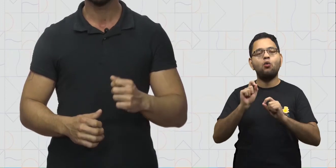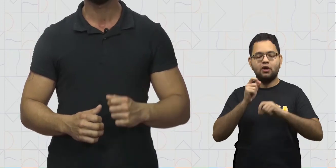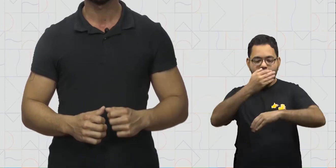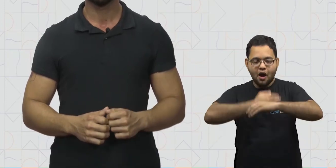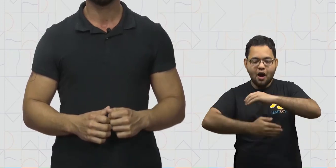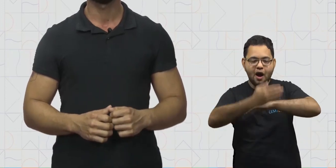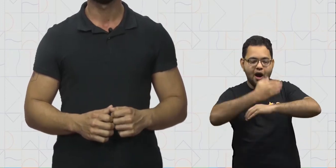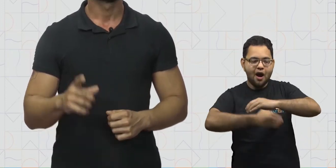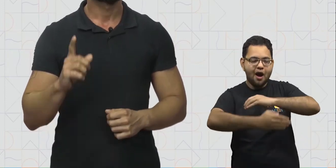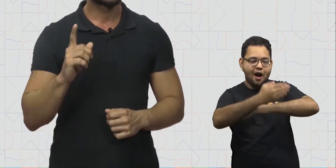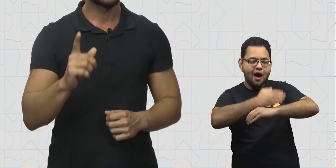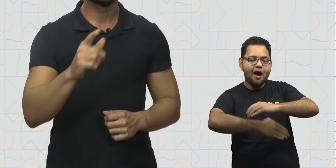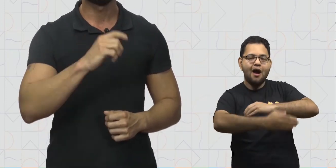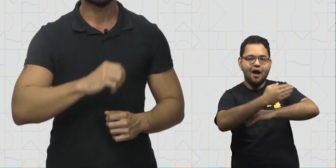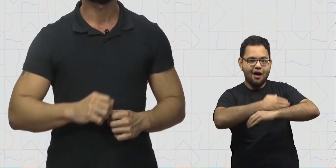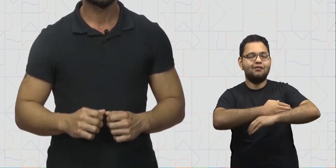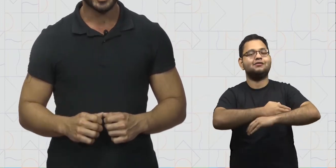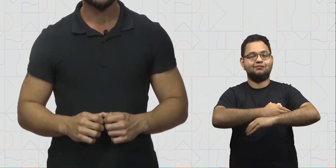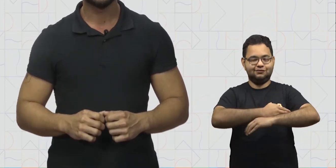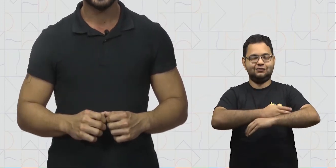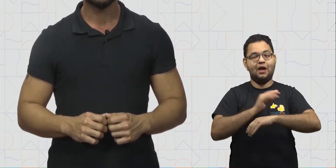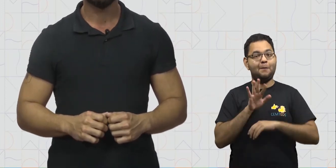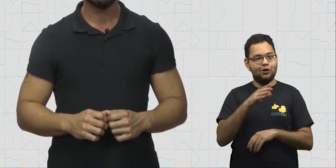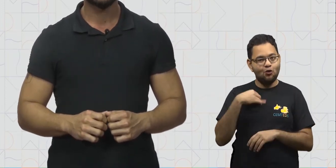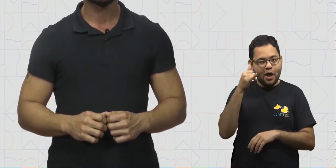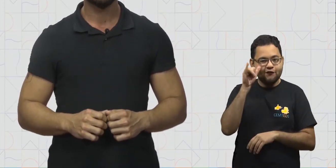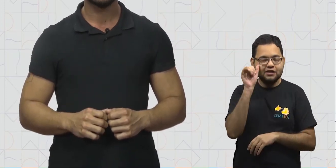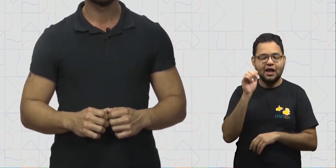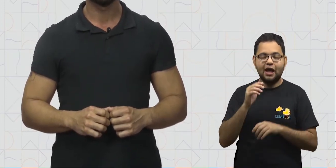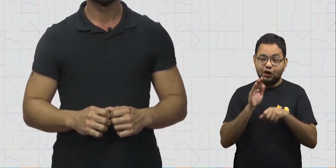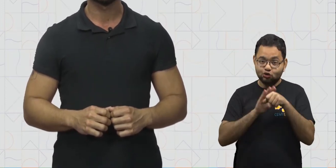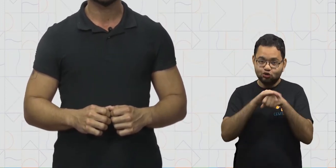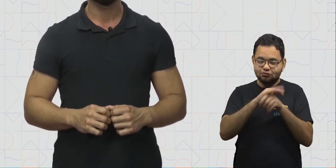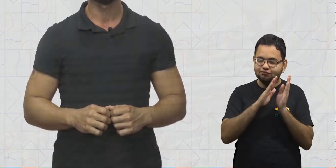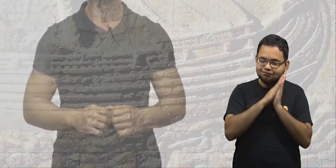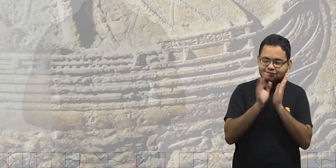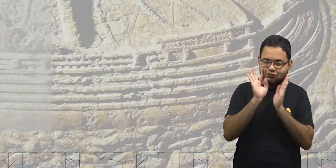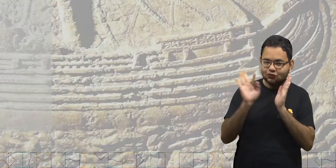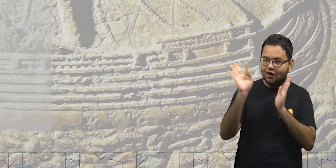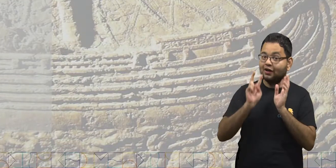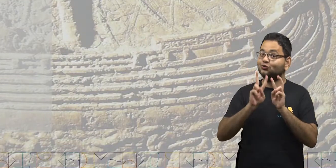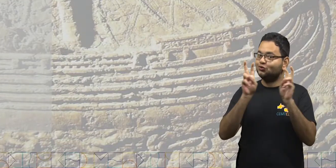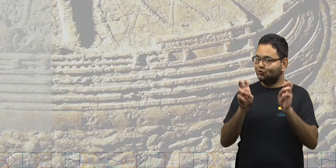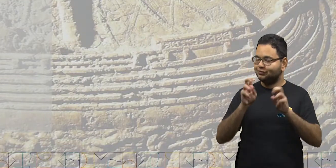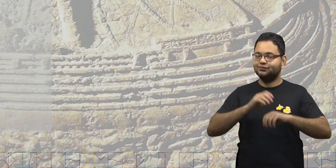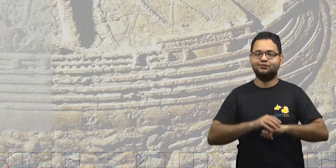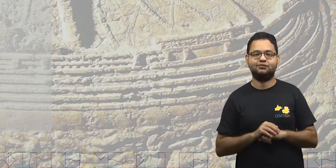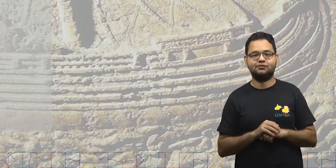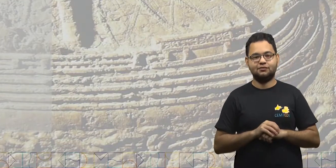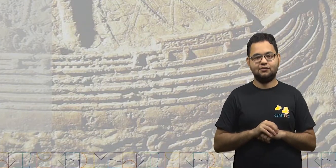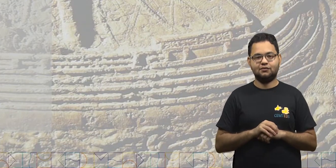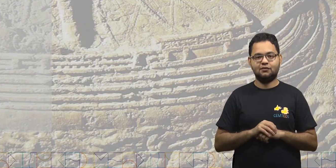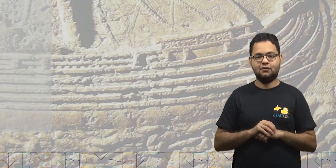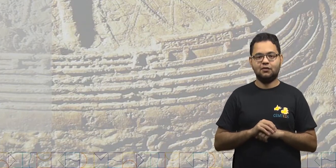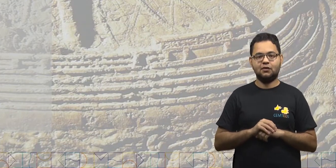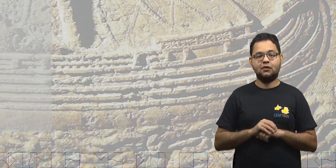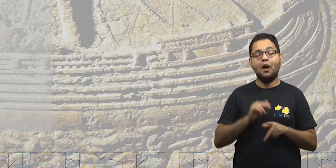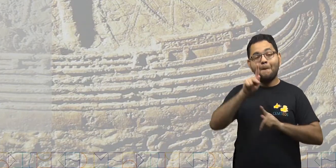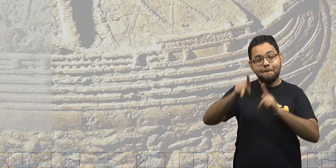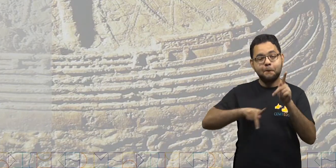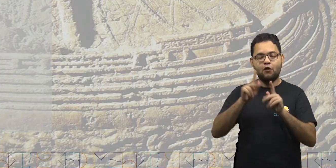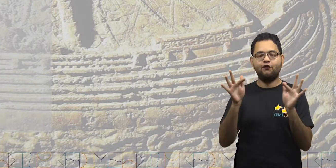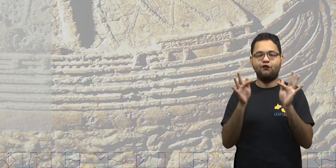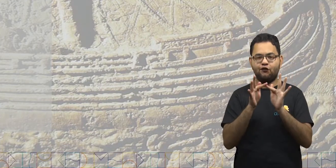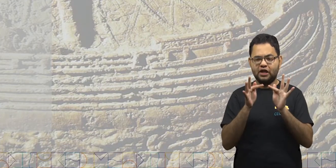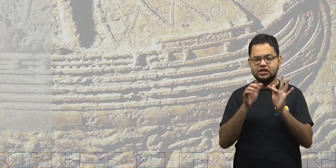trabalho artístico, não é? Só não vai sonhar com nenhuma múmia te assombrando hoje, tá? O povo fenício ficou conhecido por